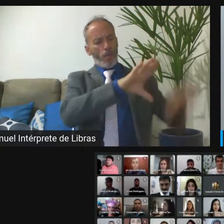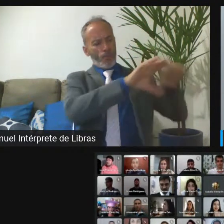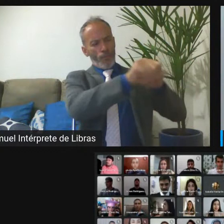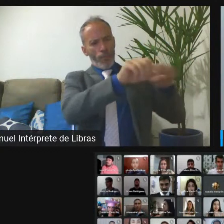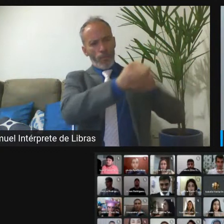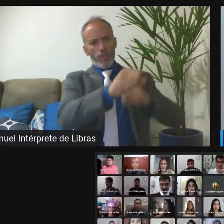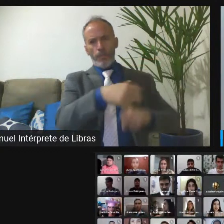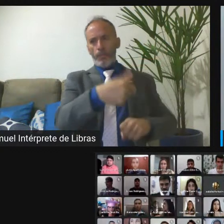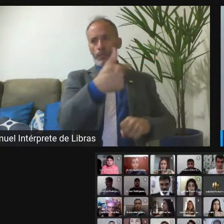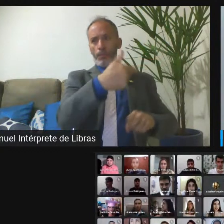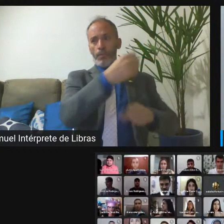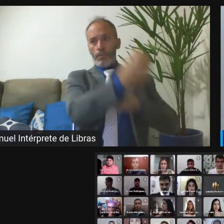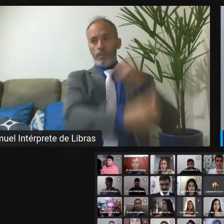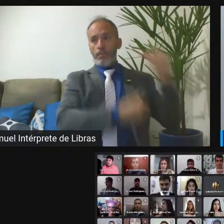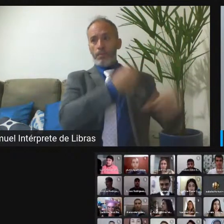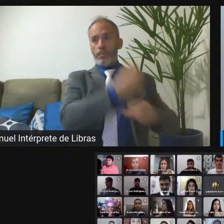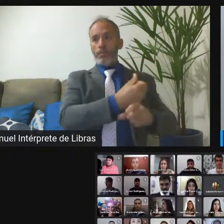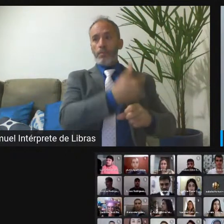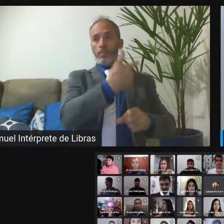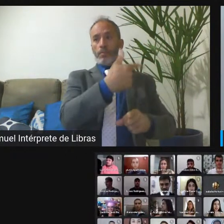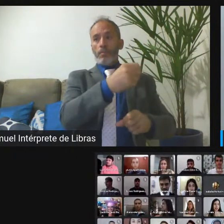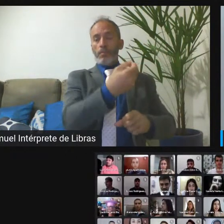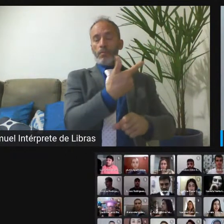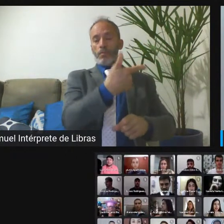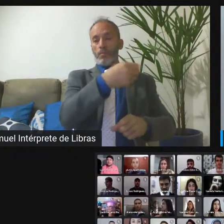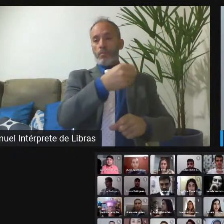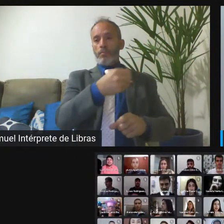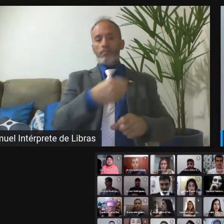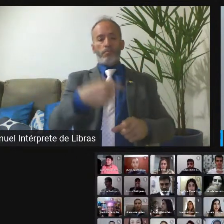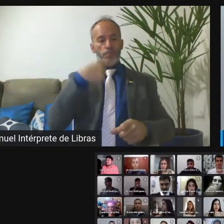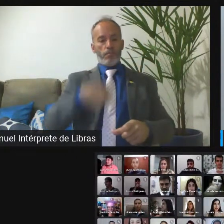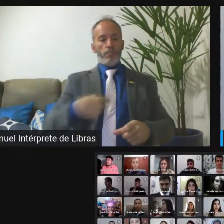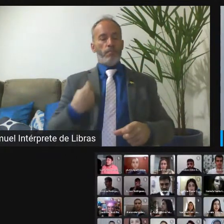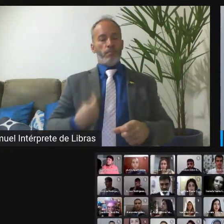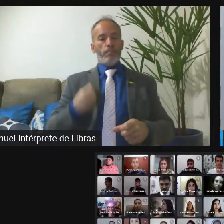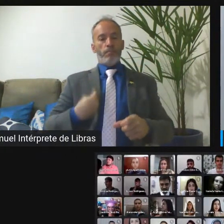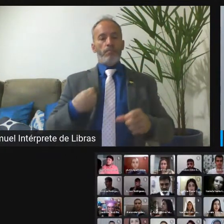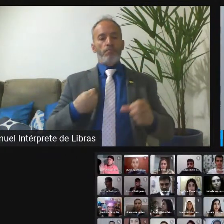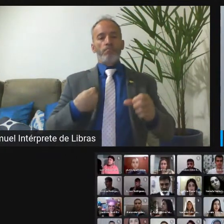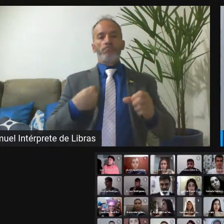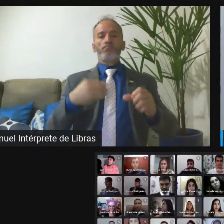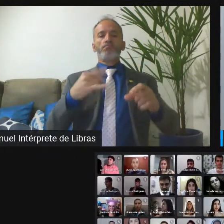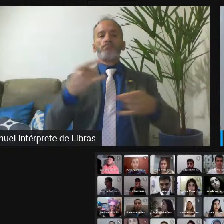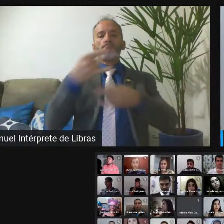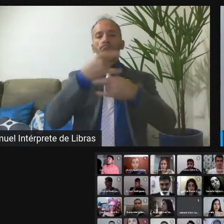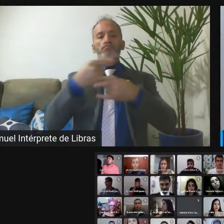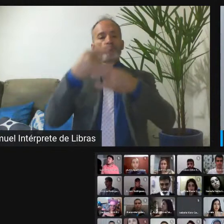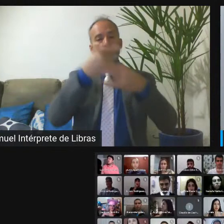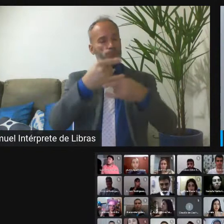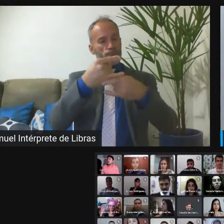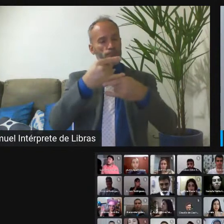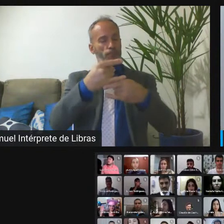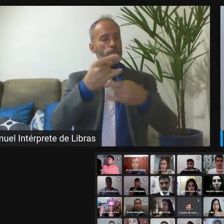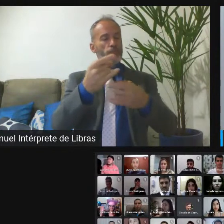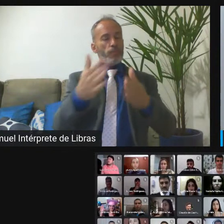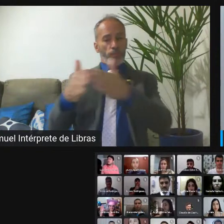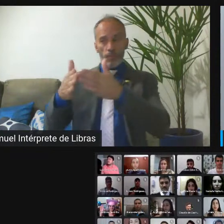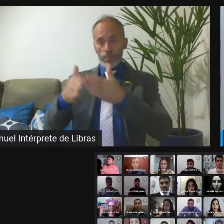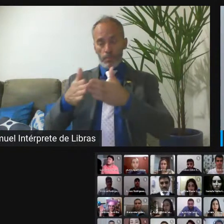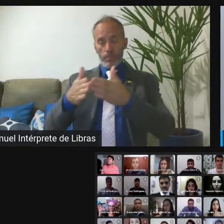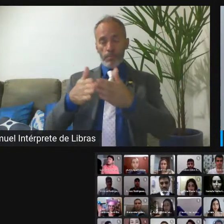segundo semestre de 2020, presentes nesta sessão solene, requeiro da presidente